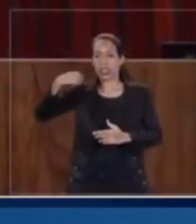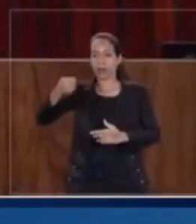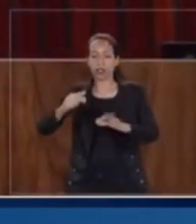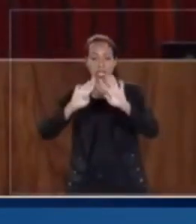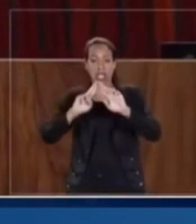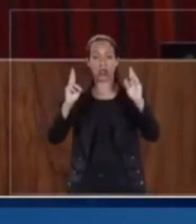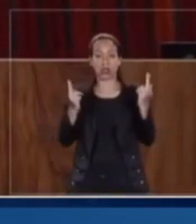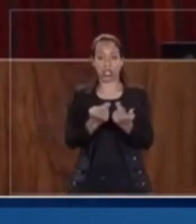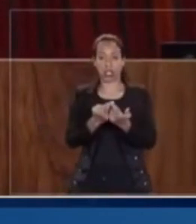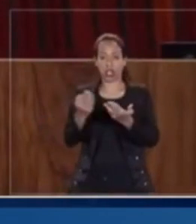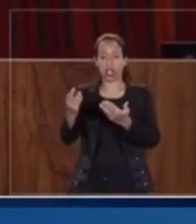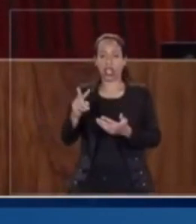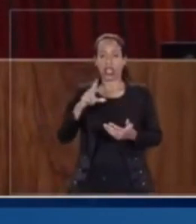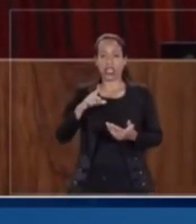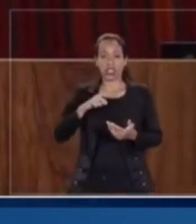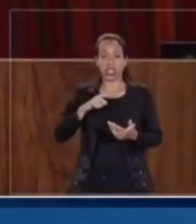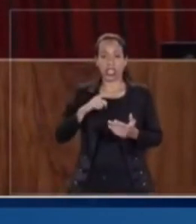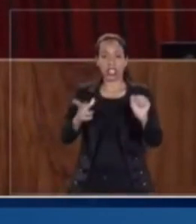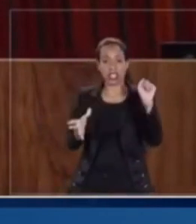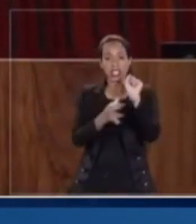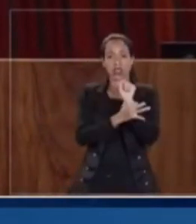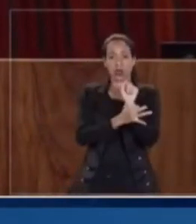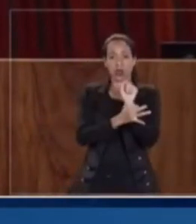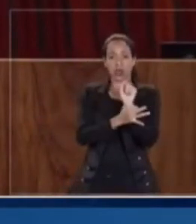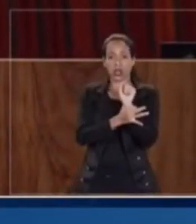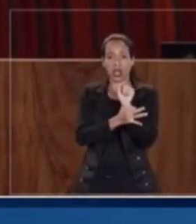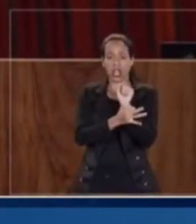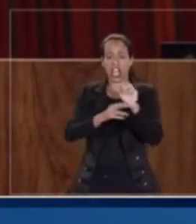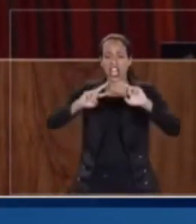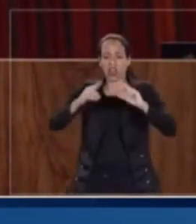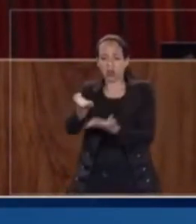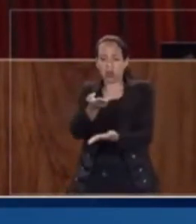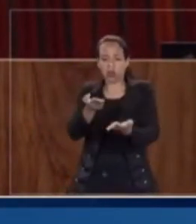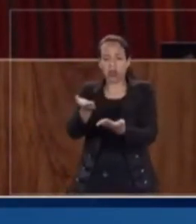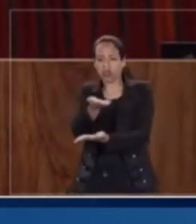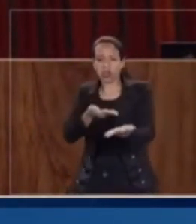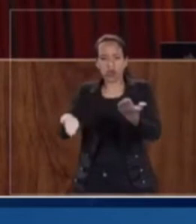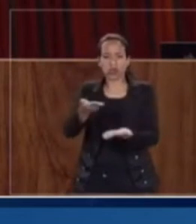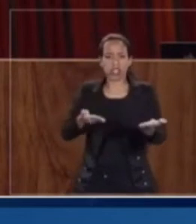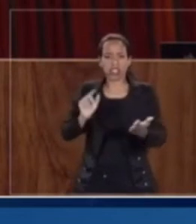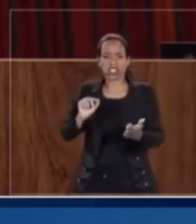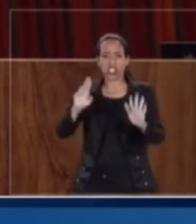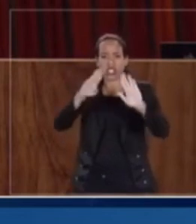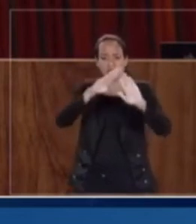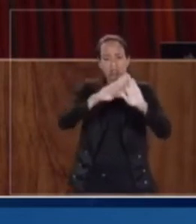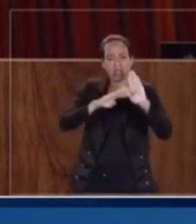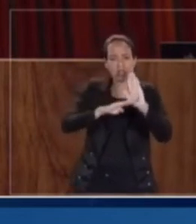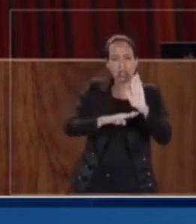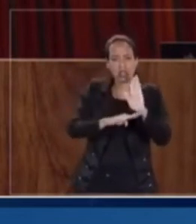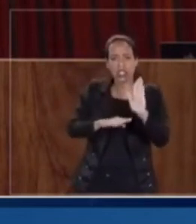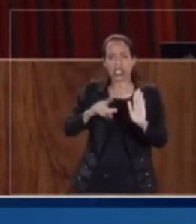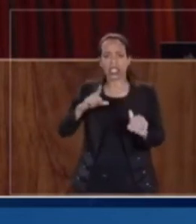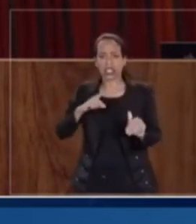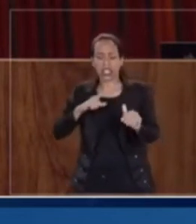haja um rito, né, de que o tribunal não tenha julgado rápido demais. E